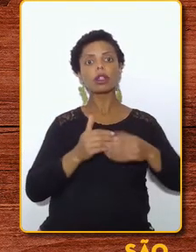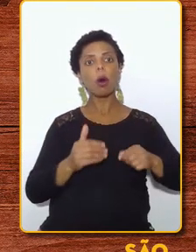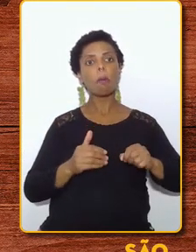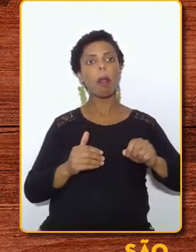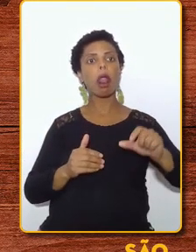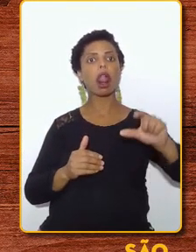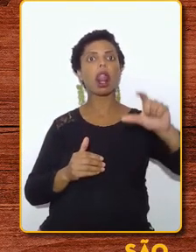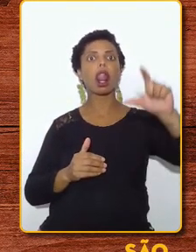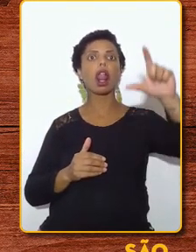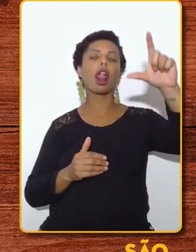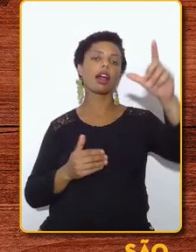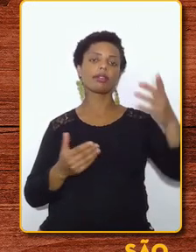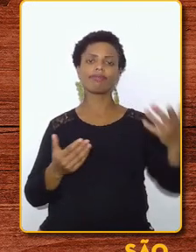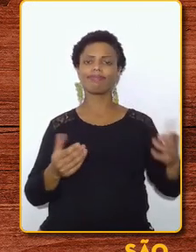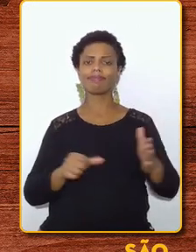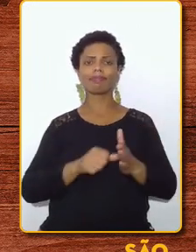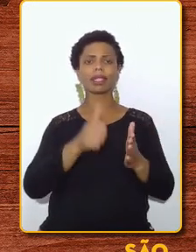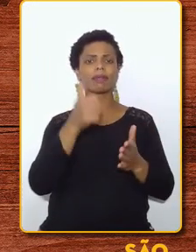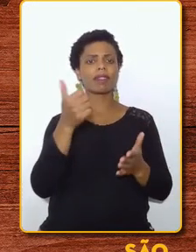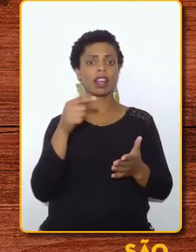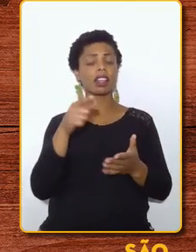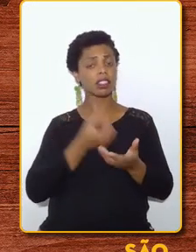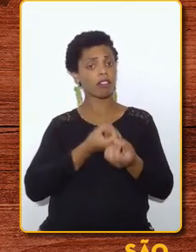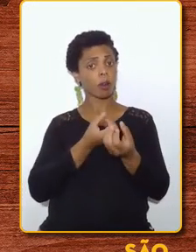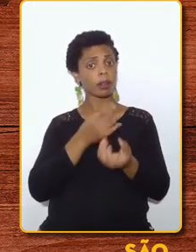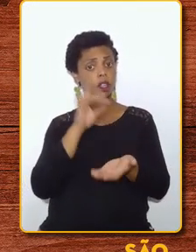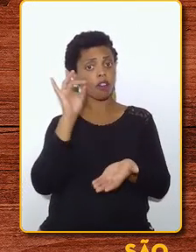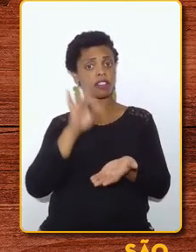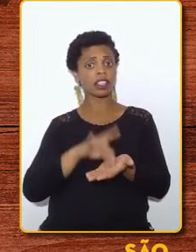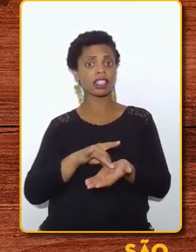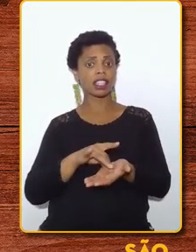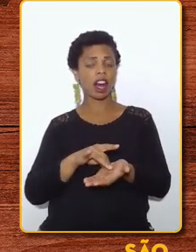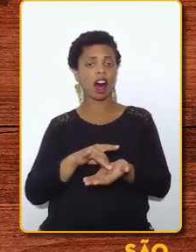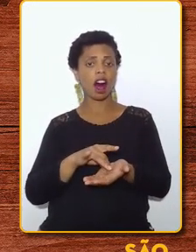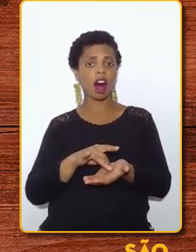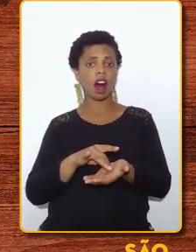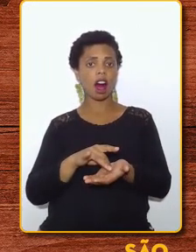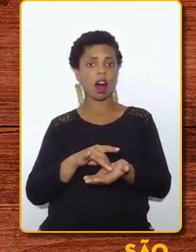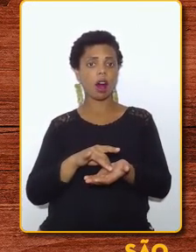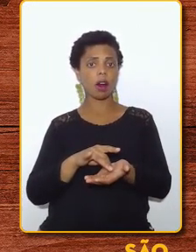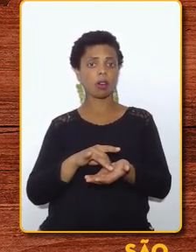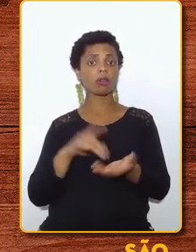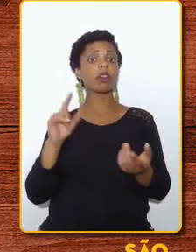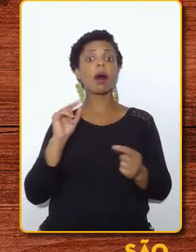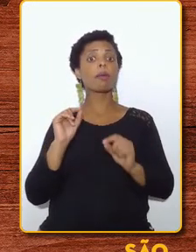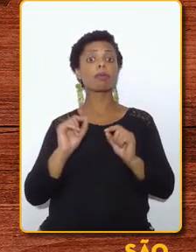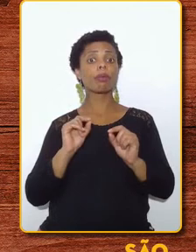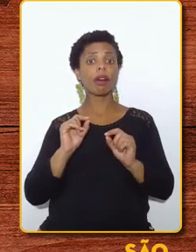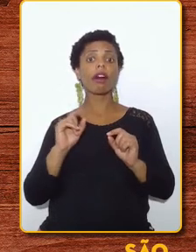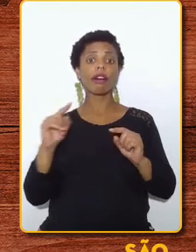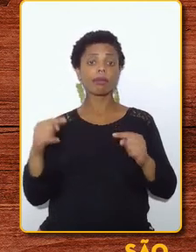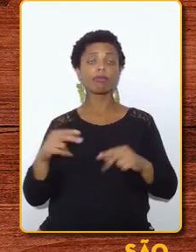2019. Esses são os dados oficiais. E isso tem tudo a ver com a falta de política